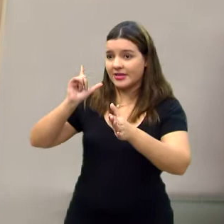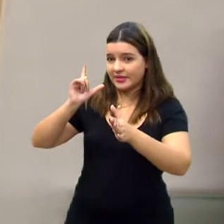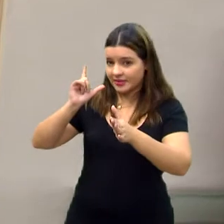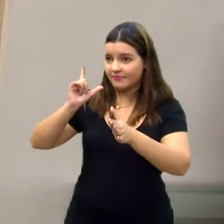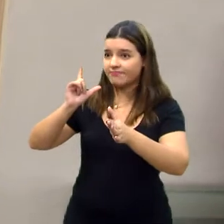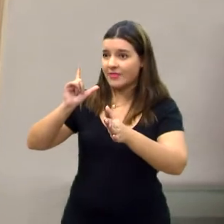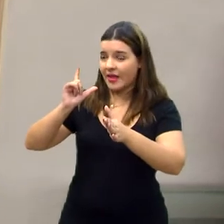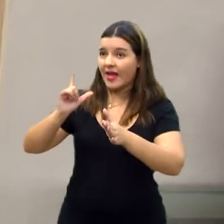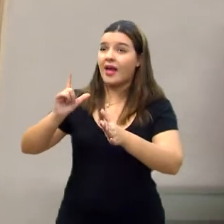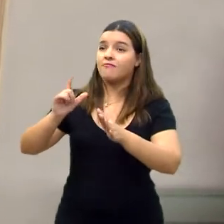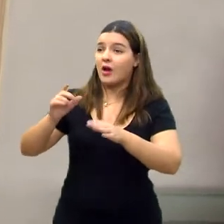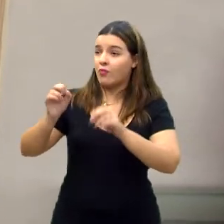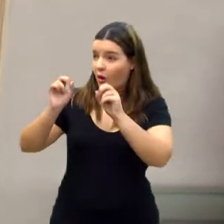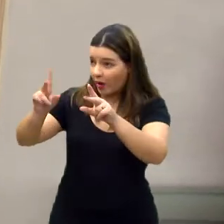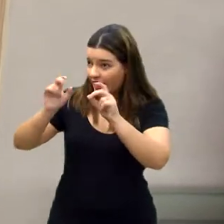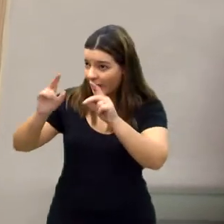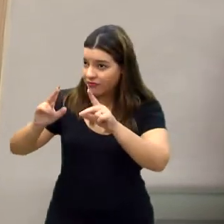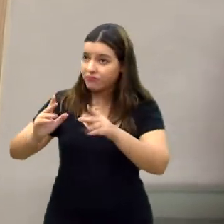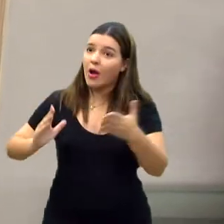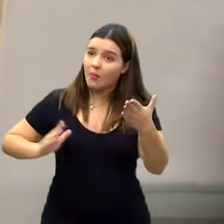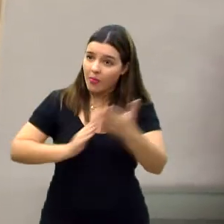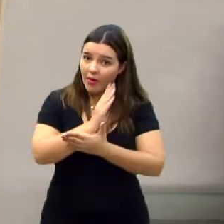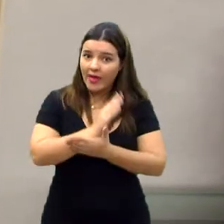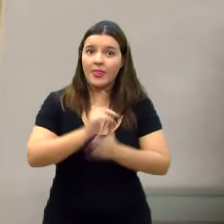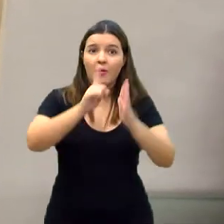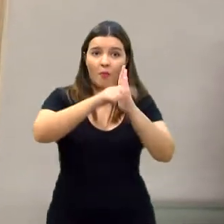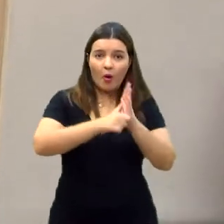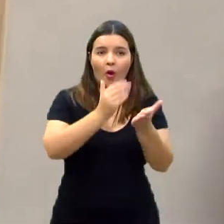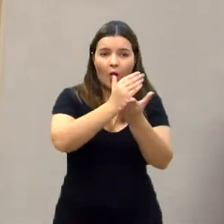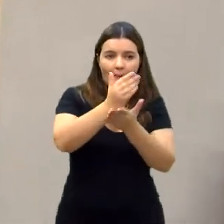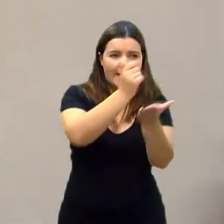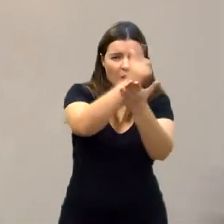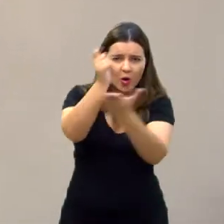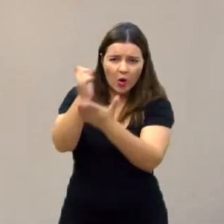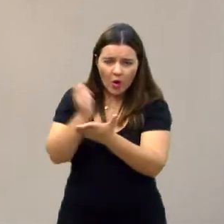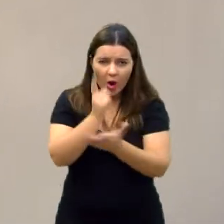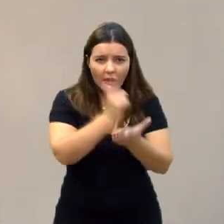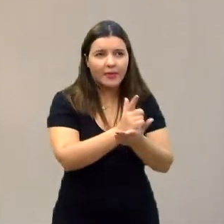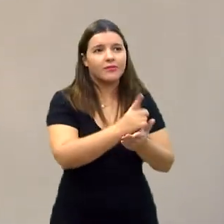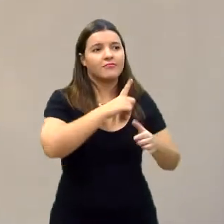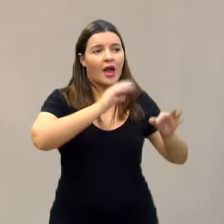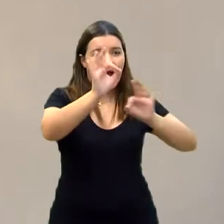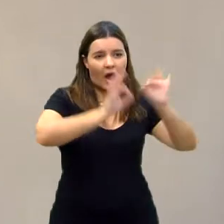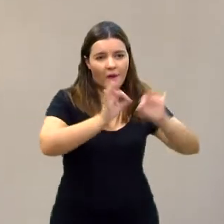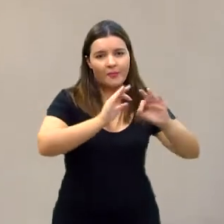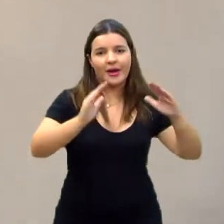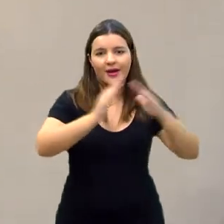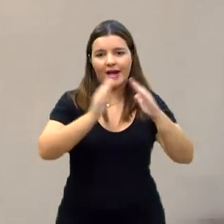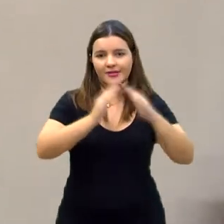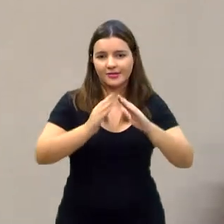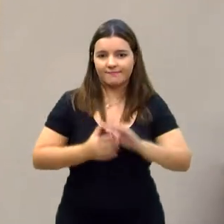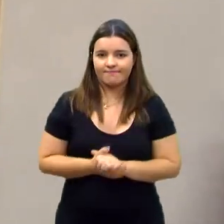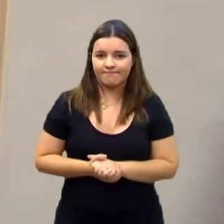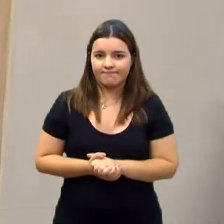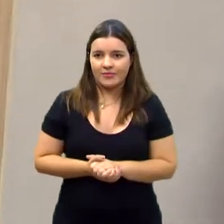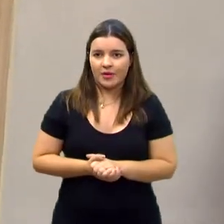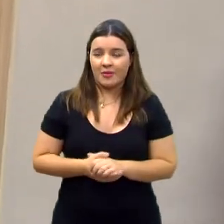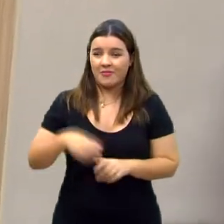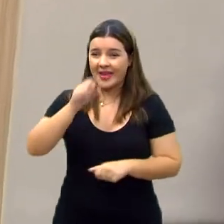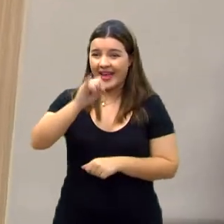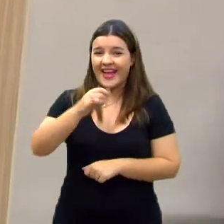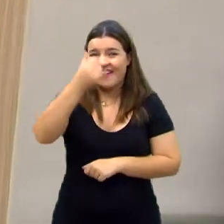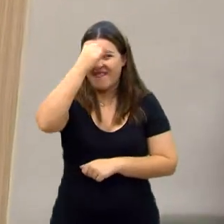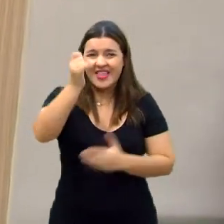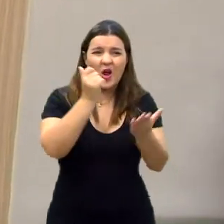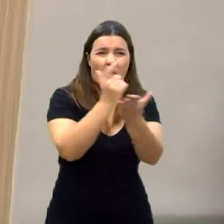e pré-definido antes da do início da Montagem isso é muito importante porque você é assim consegue